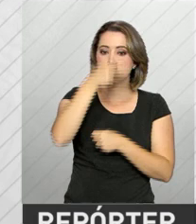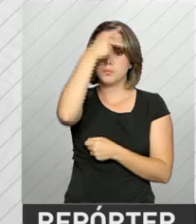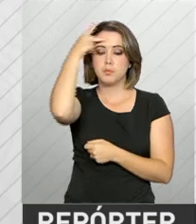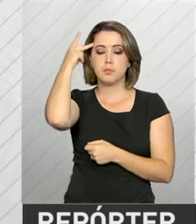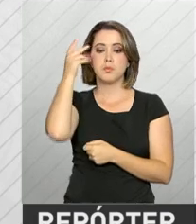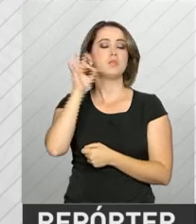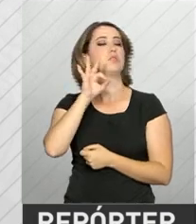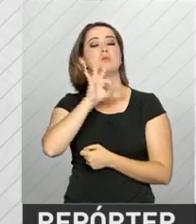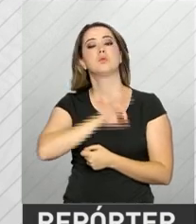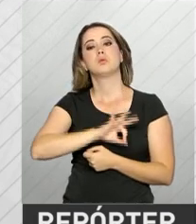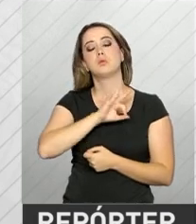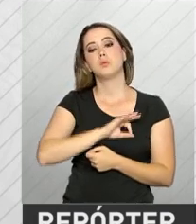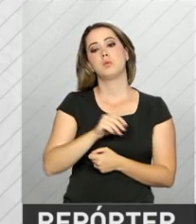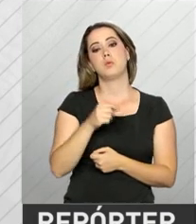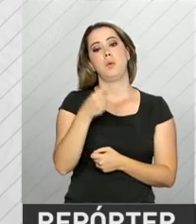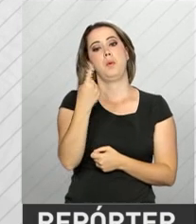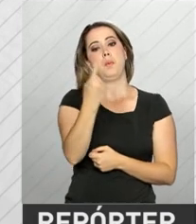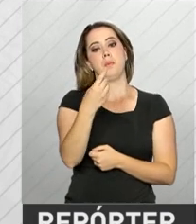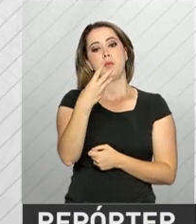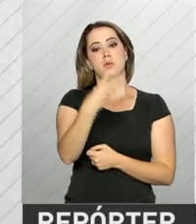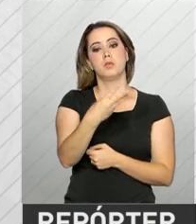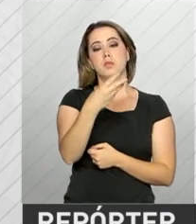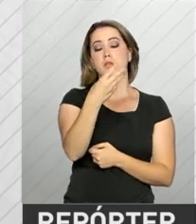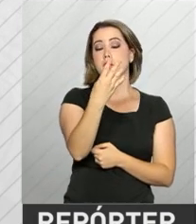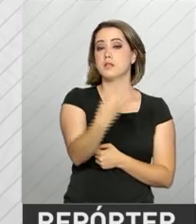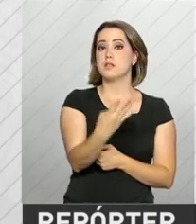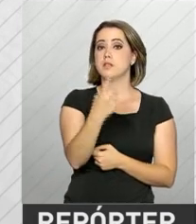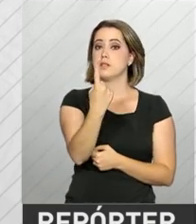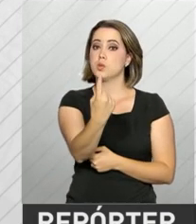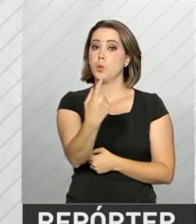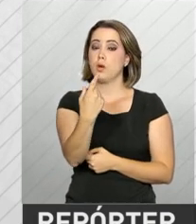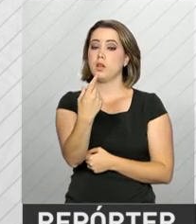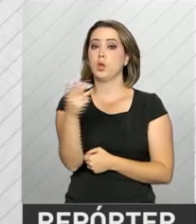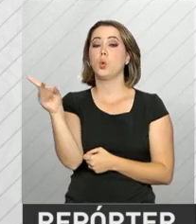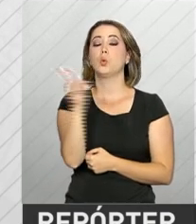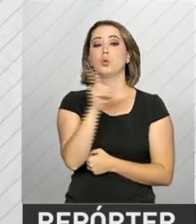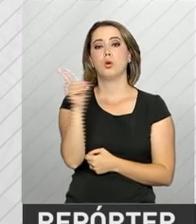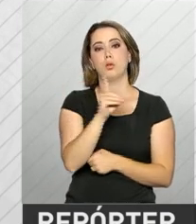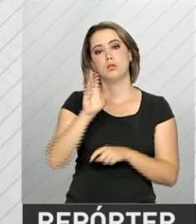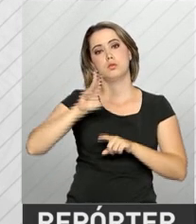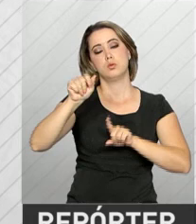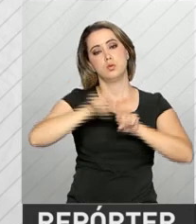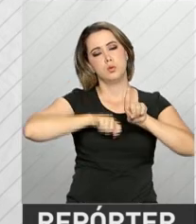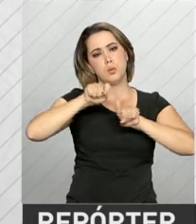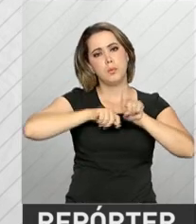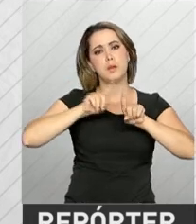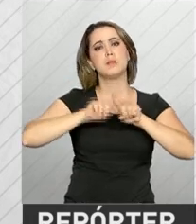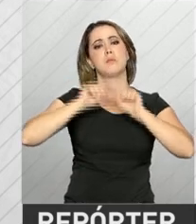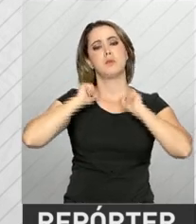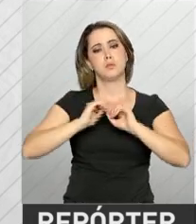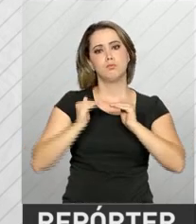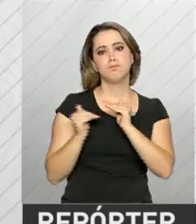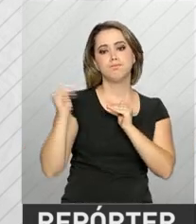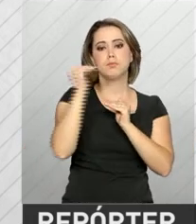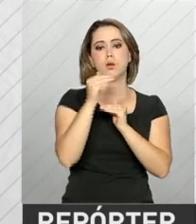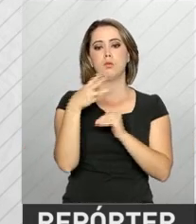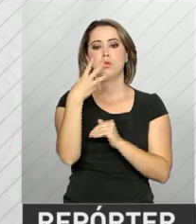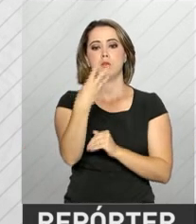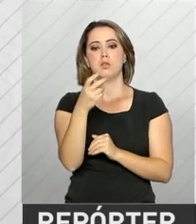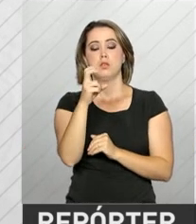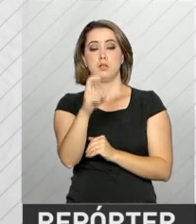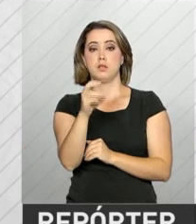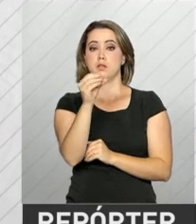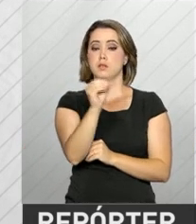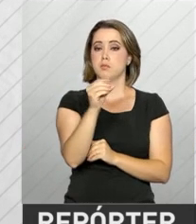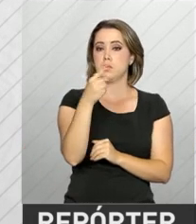recebeu 1.341 dólares por mês no ano passado. Mas os valores podem chegar a 3.501